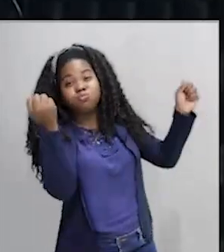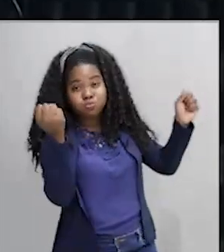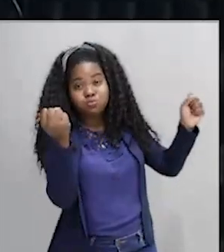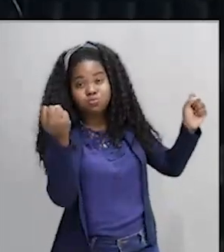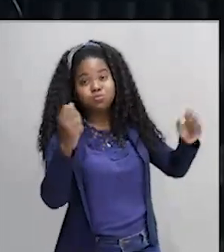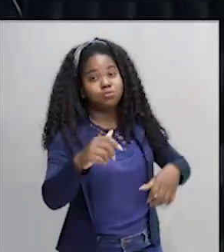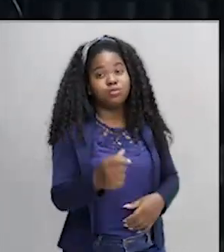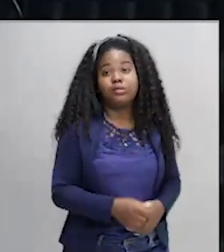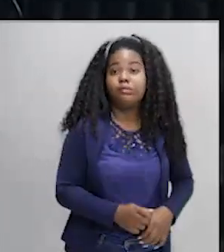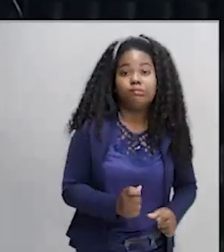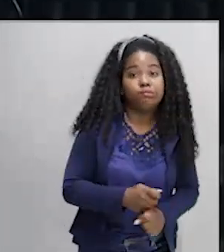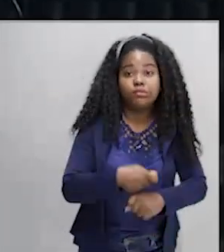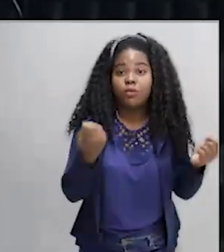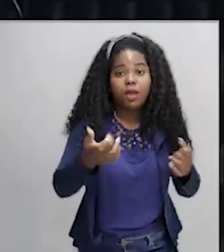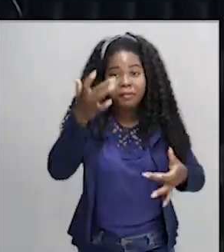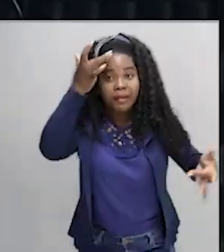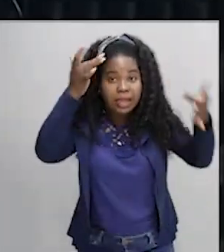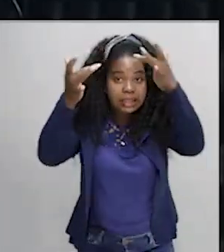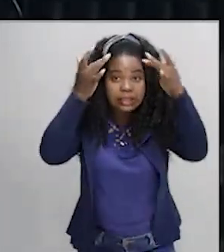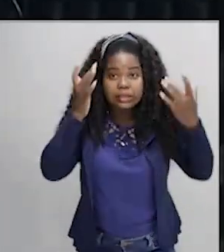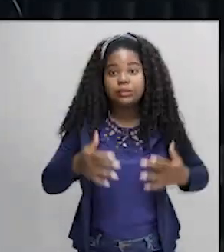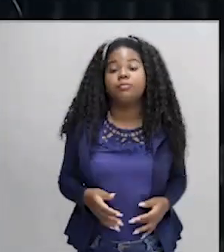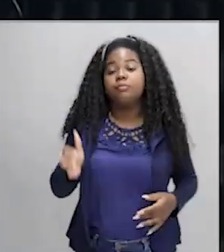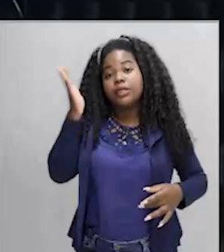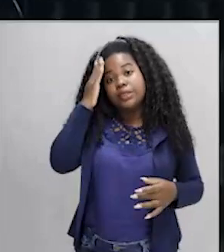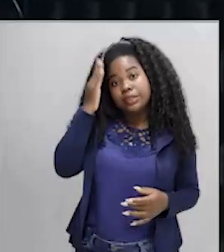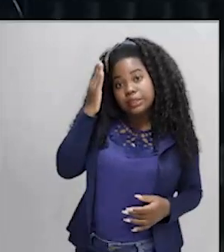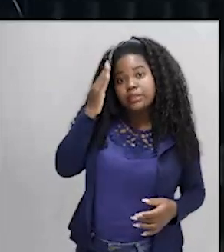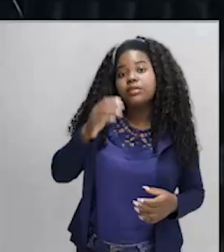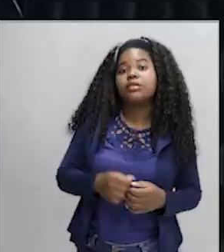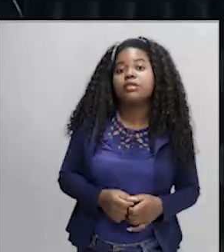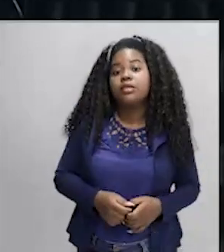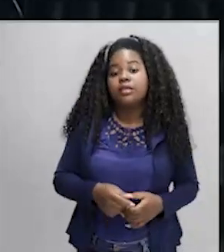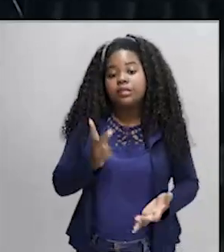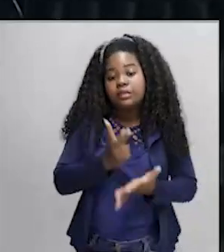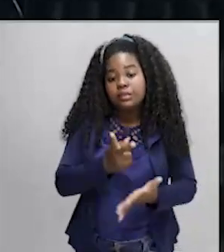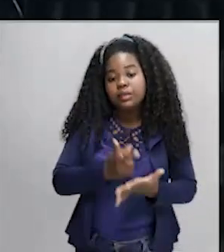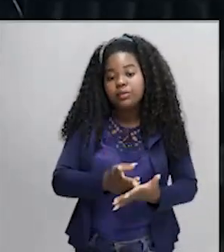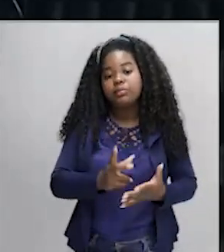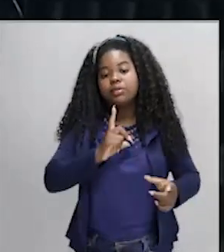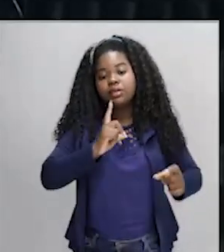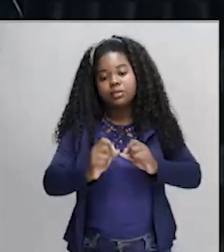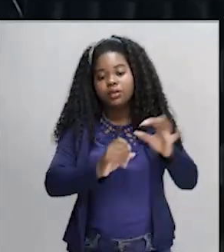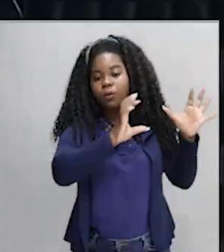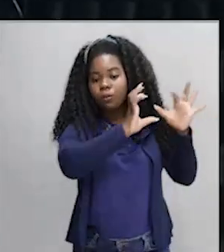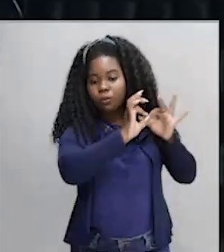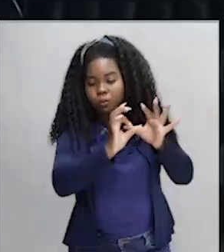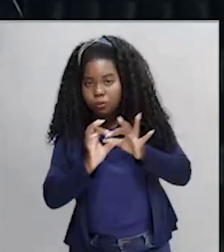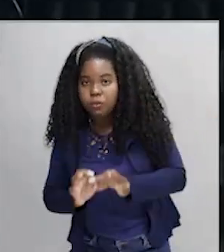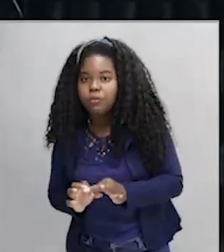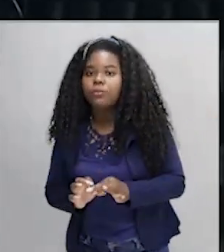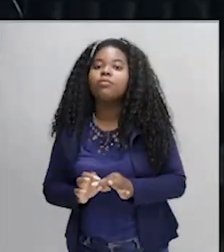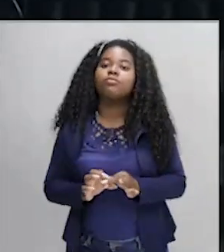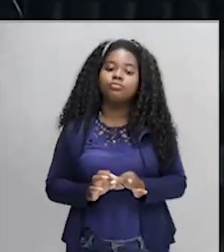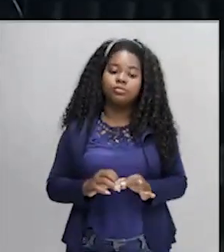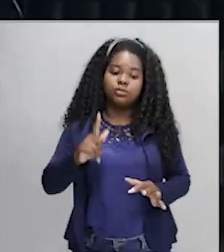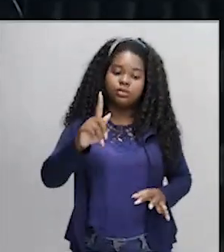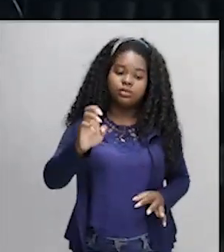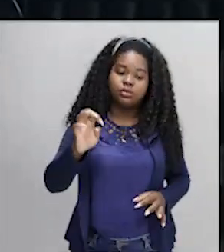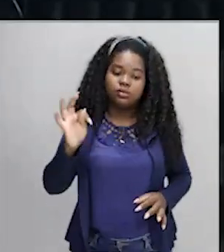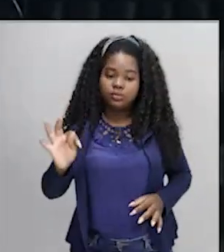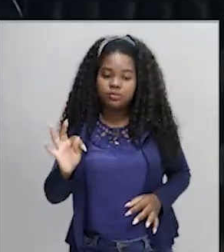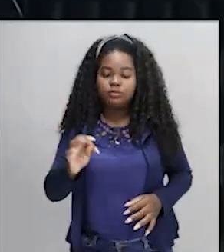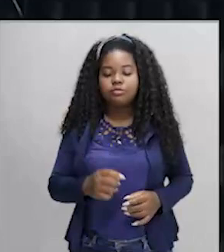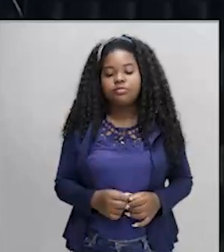decorar e memorizar. Para você entender isso, é importante sempre voltar para o contexto, tá bom? Então, por exemplo, o verbo get